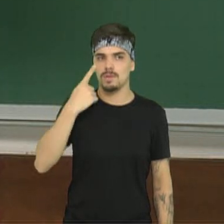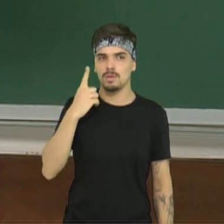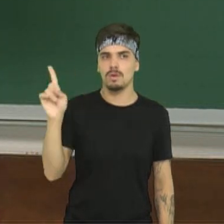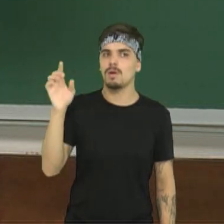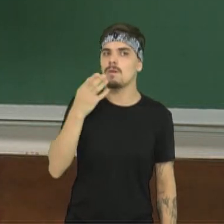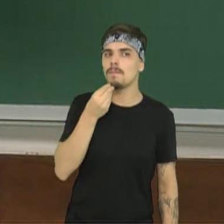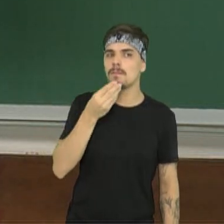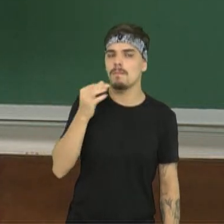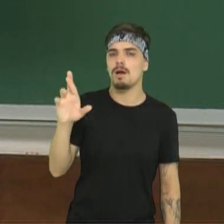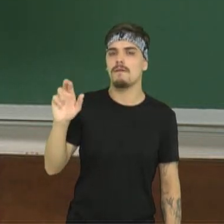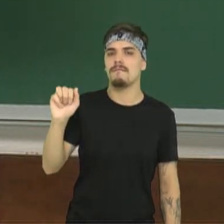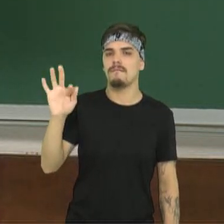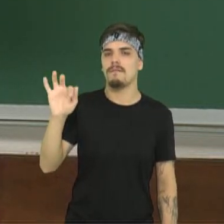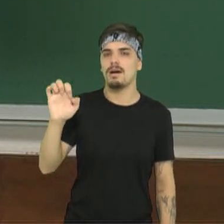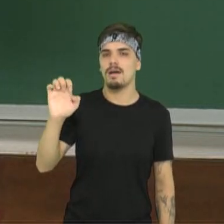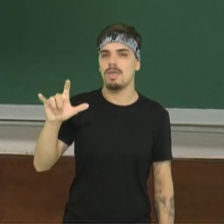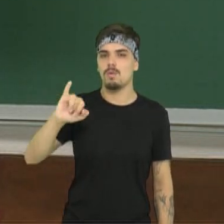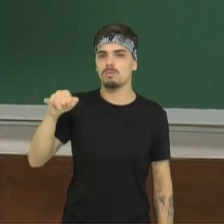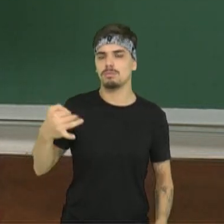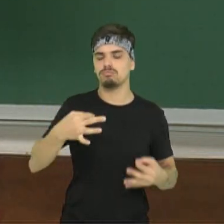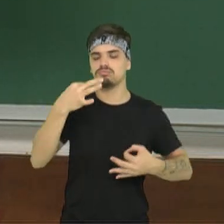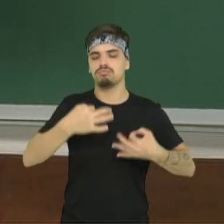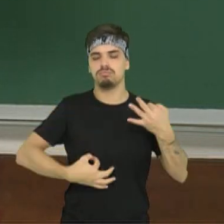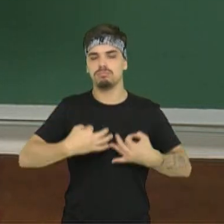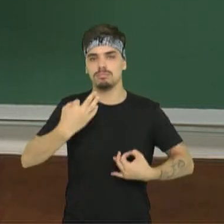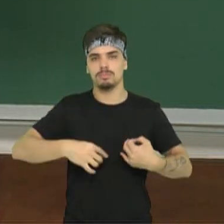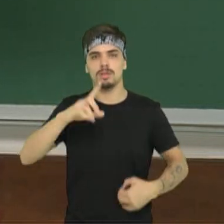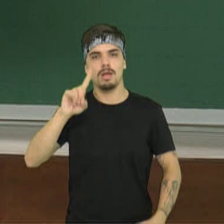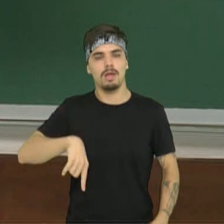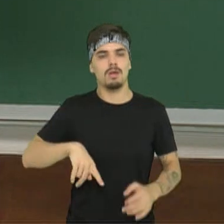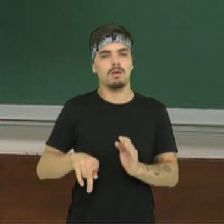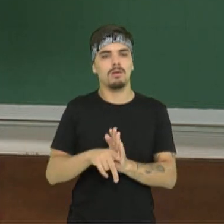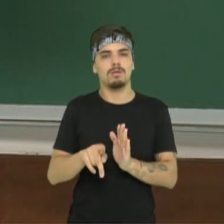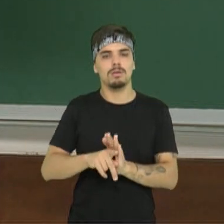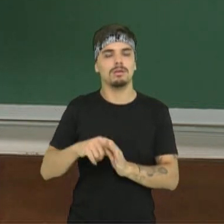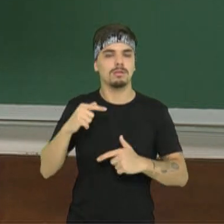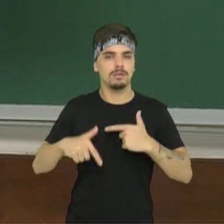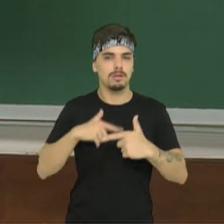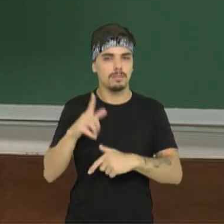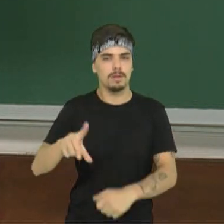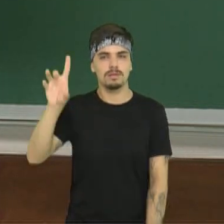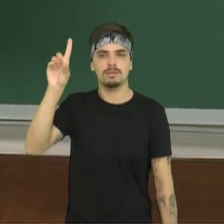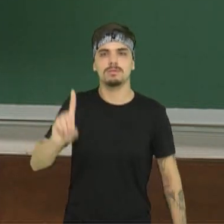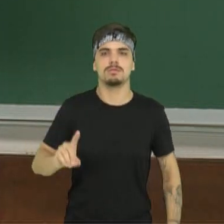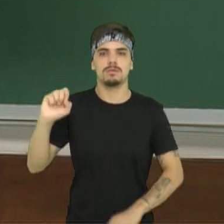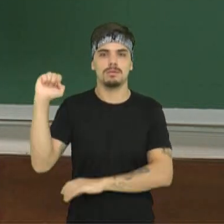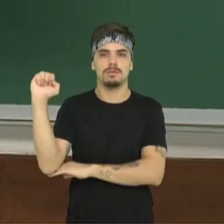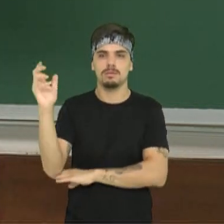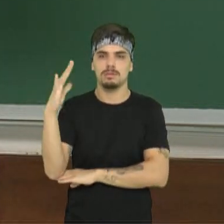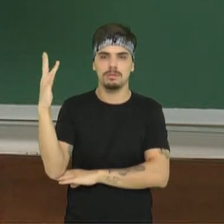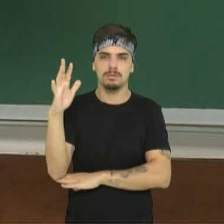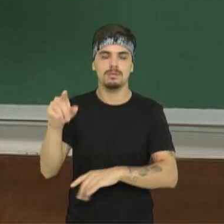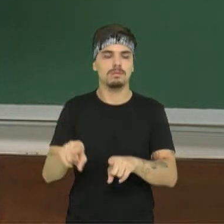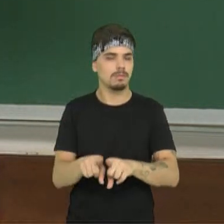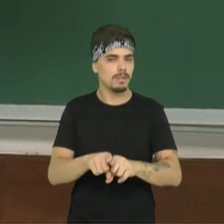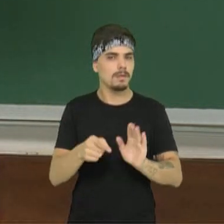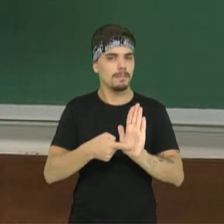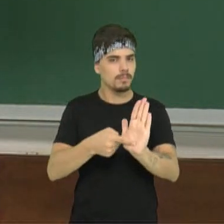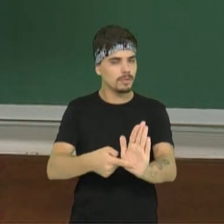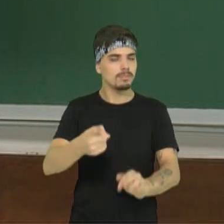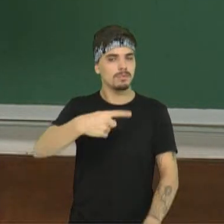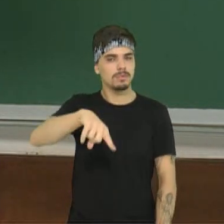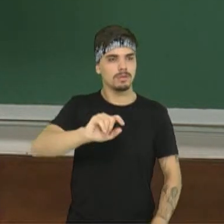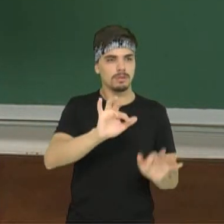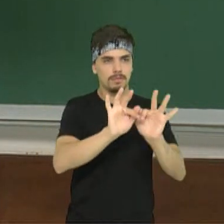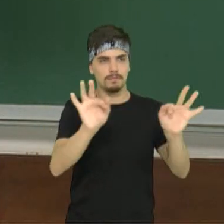Moreira, é um juiz que trabalha um desembargador que trabalha com direito ambiental. Então eu trouxe a